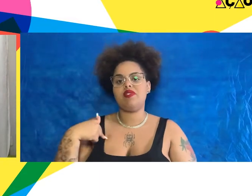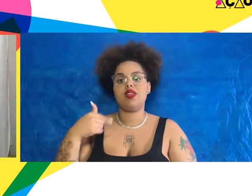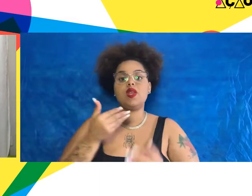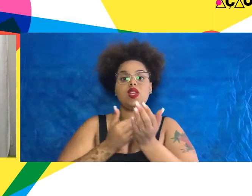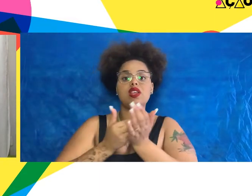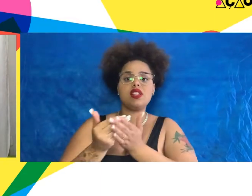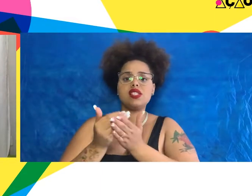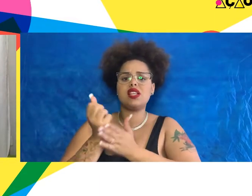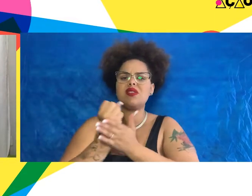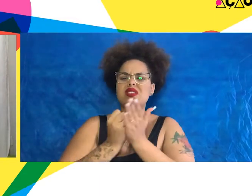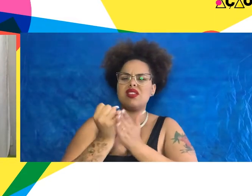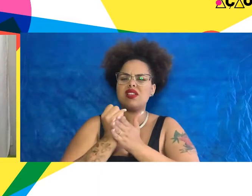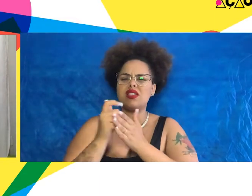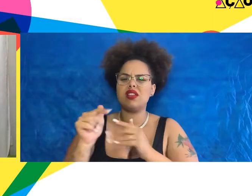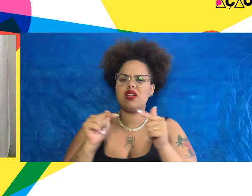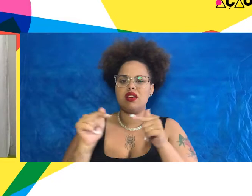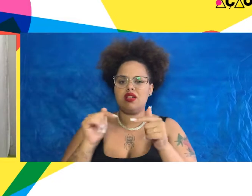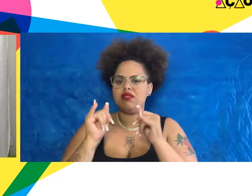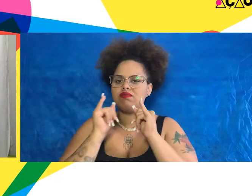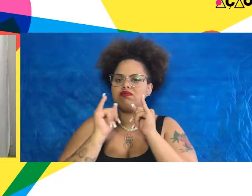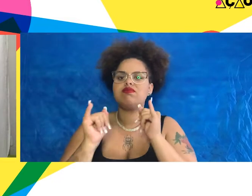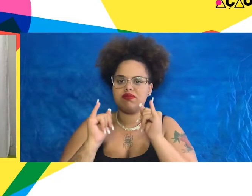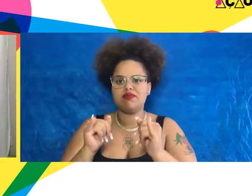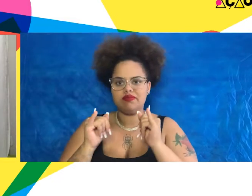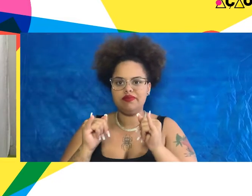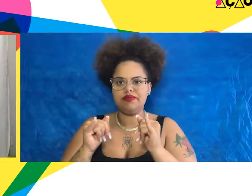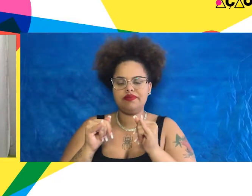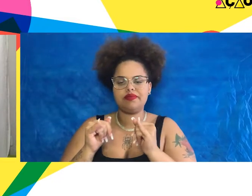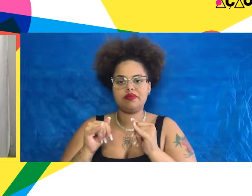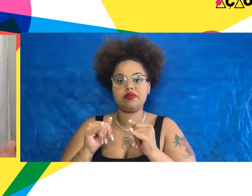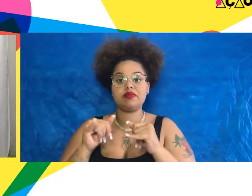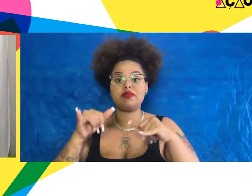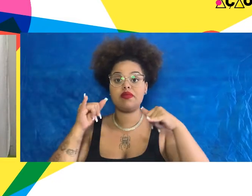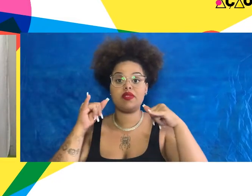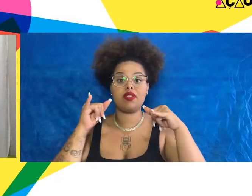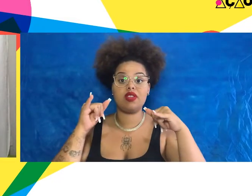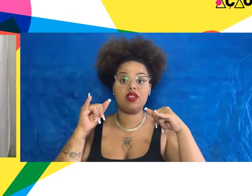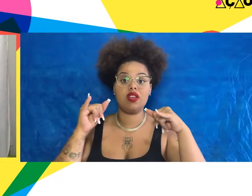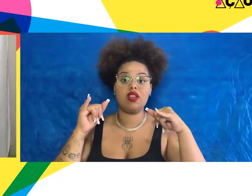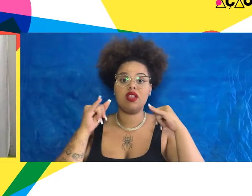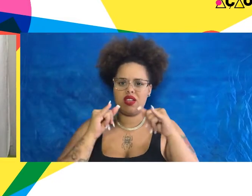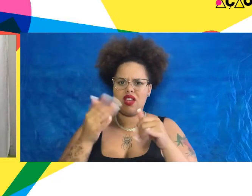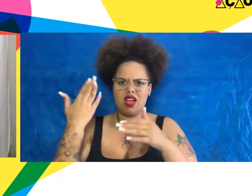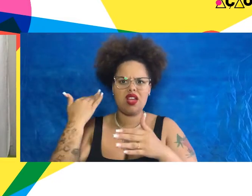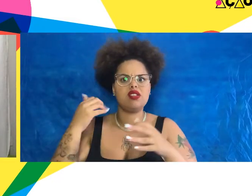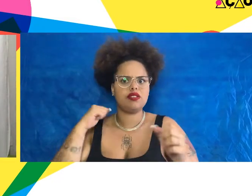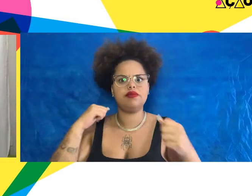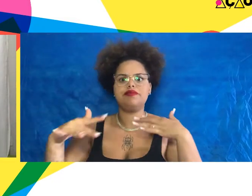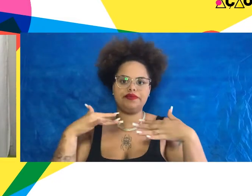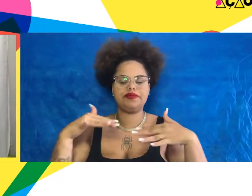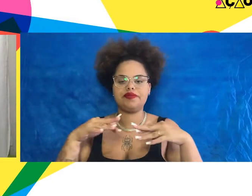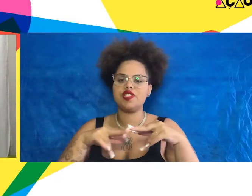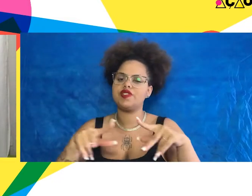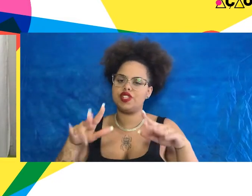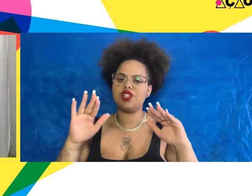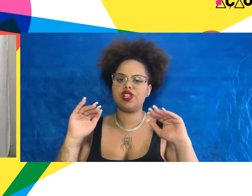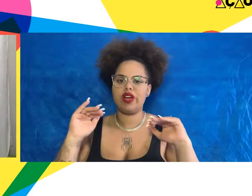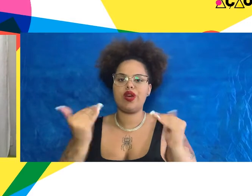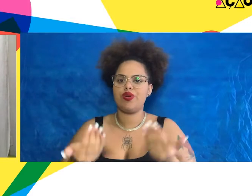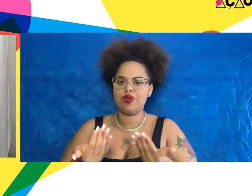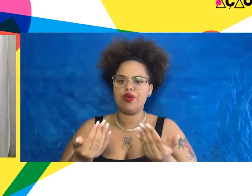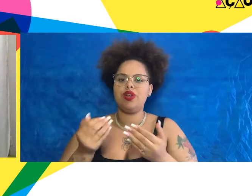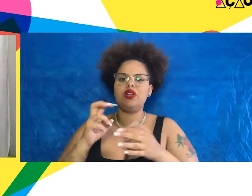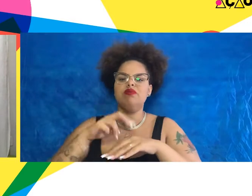iniciei basicamente trabalhando com publicidade, então o mercado, quando eu comecei, era bem ativo, diferente de agora que